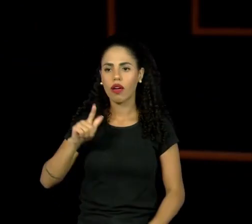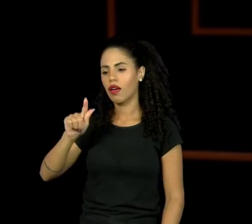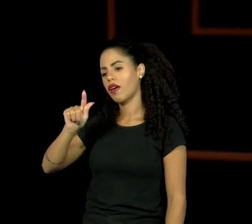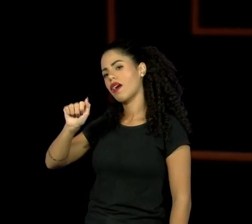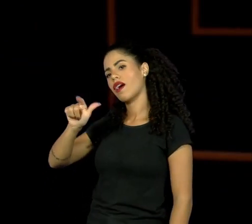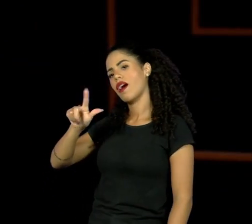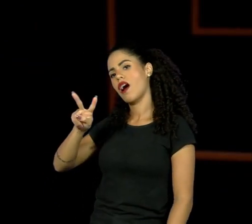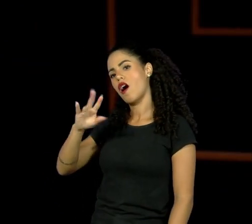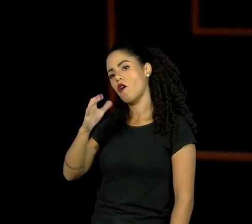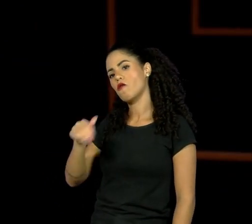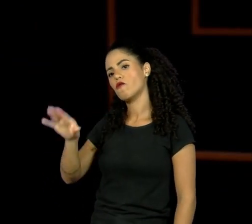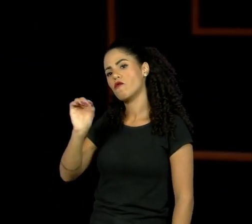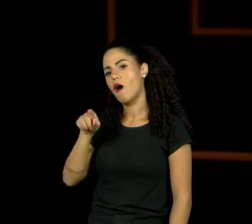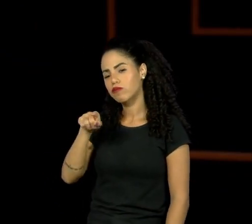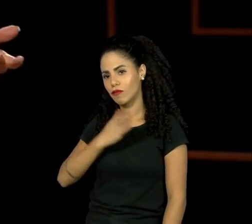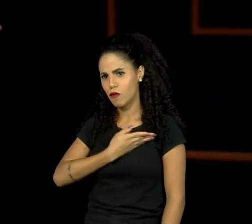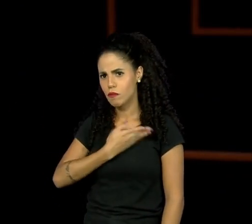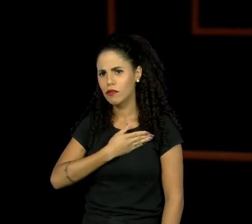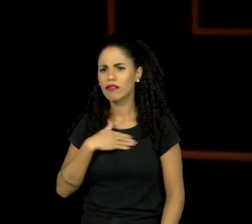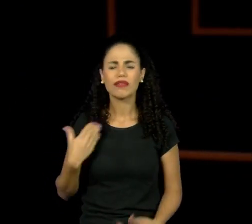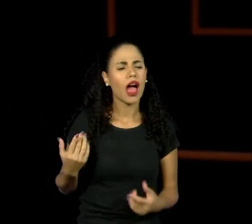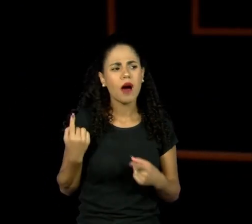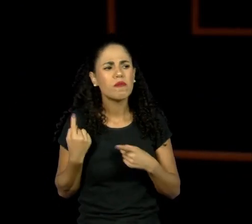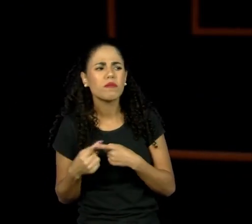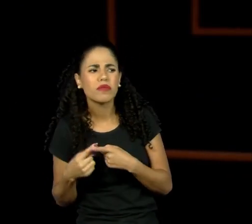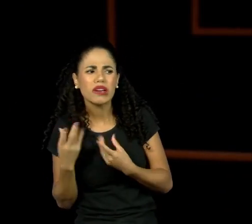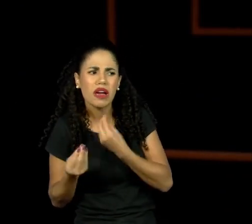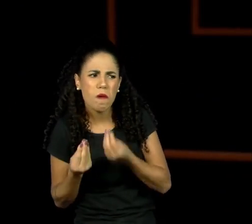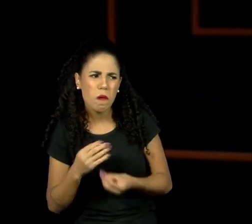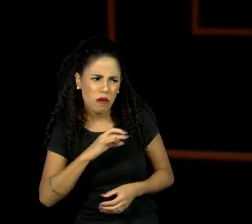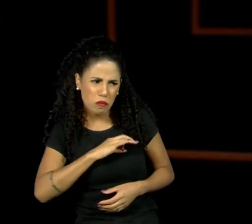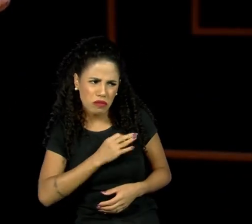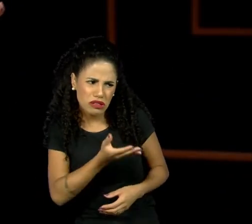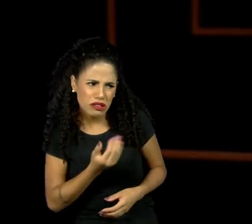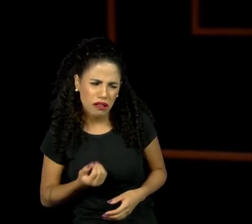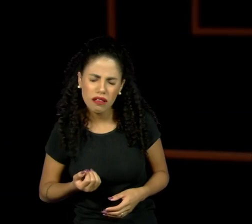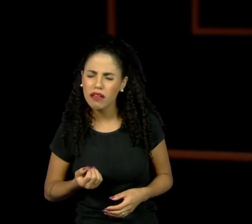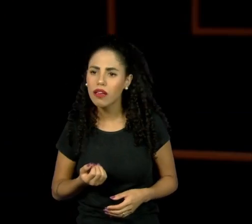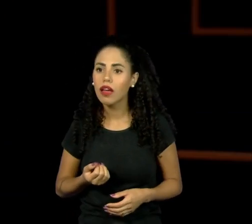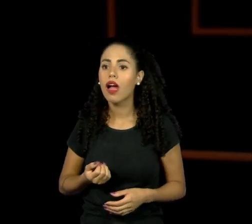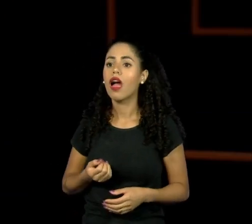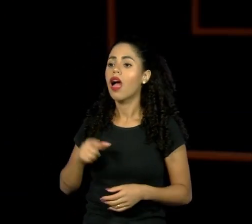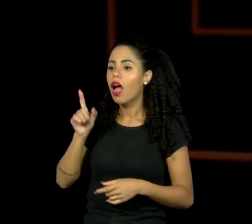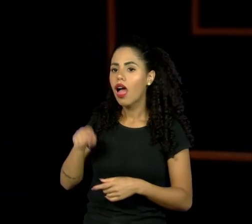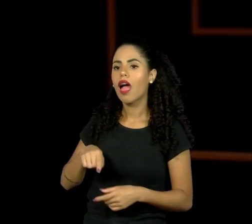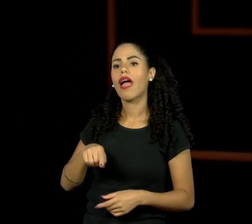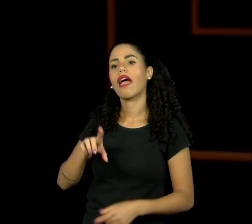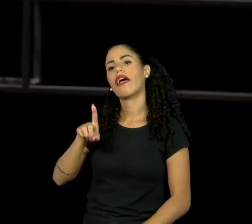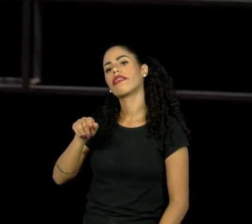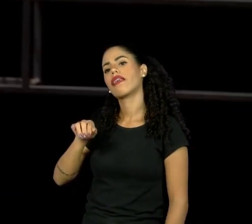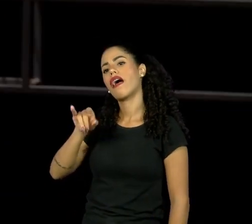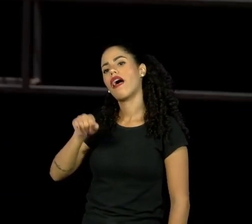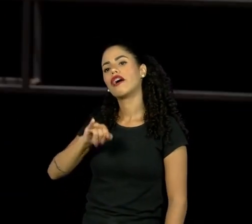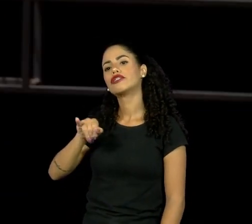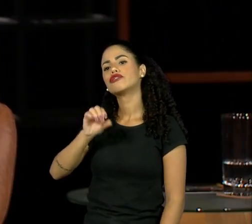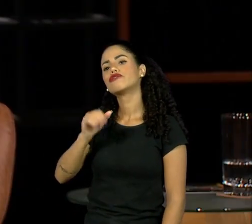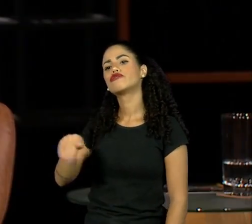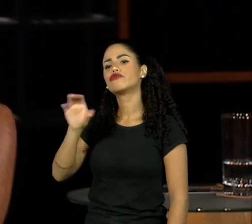né? Ele falou, peraí, pô, mas por quê? Como é que sobe aqui na cobertura? Rapaz, é João Gilberto que usa terno.